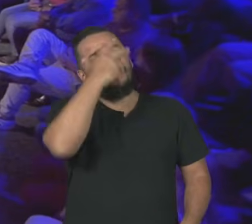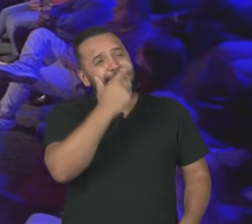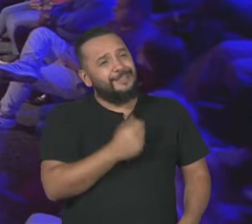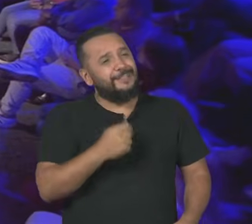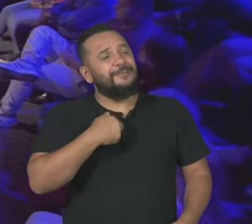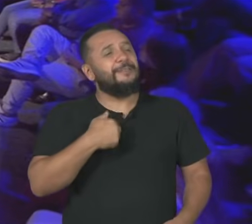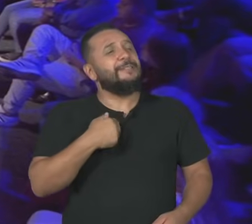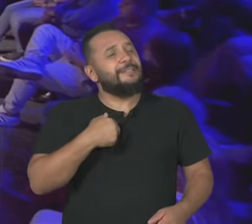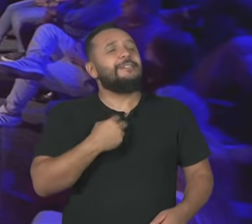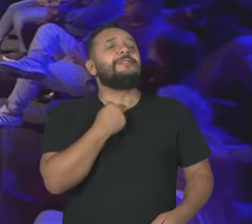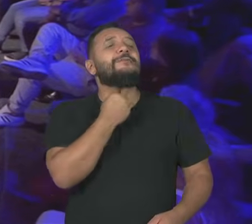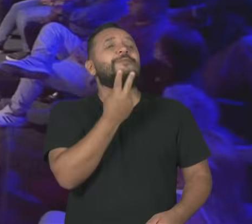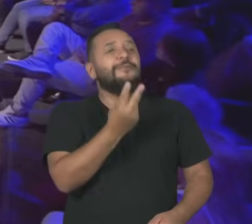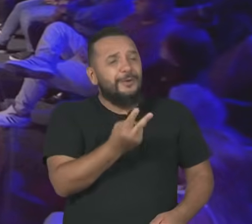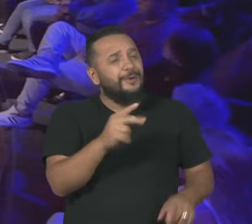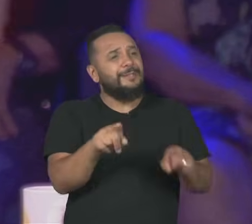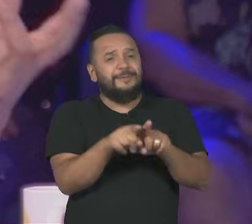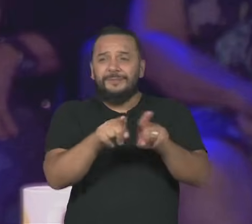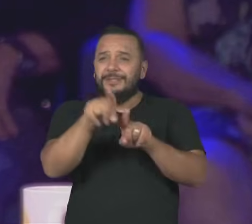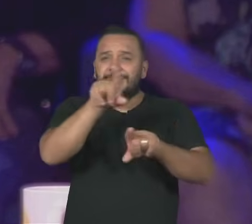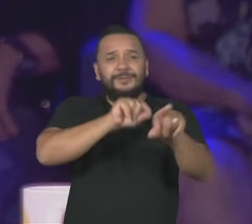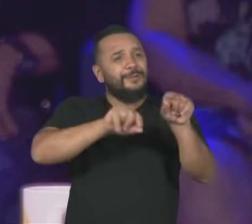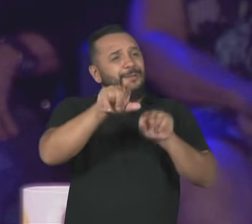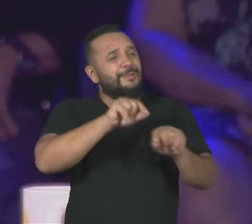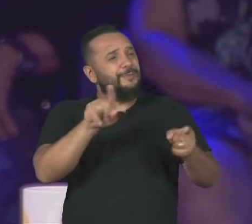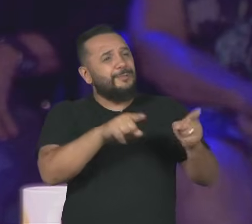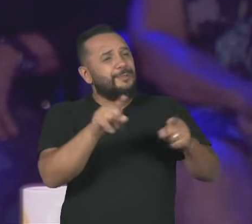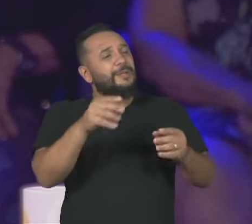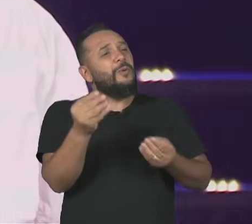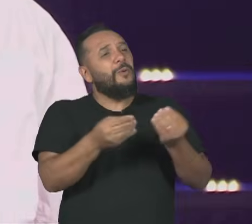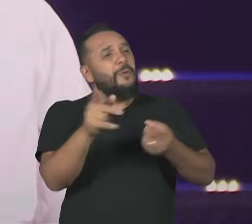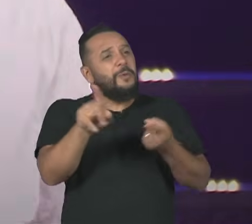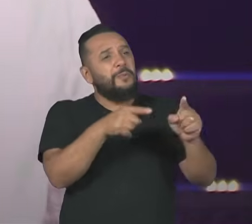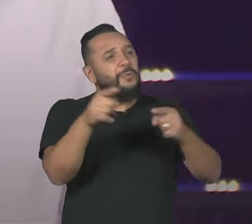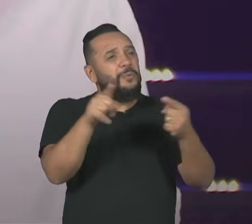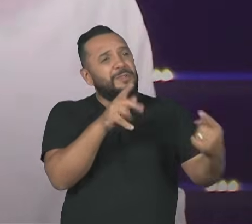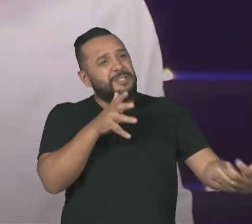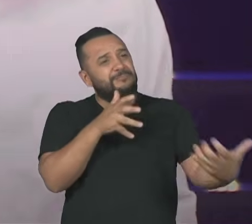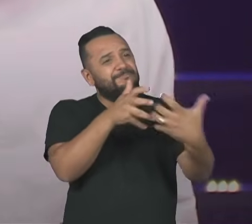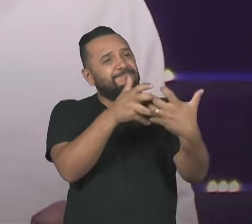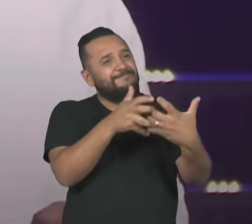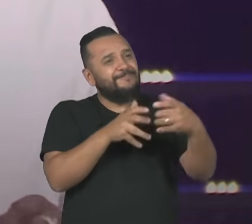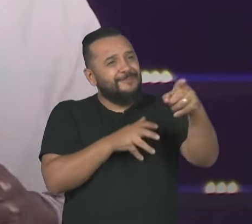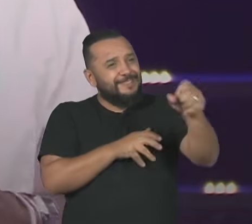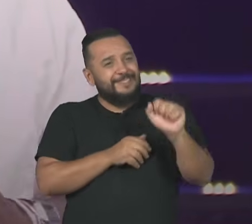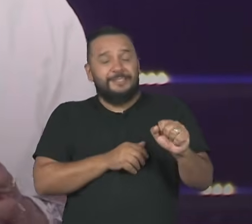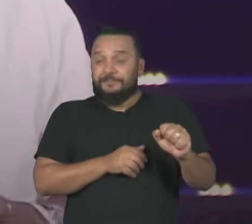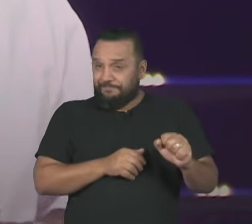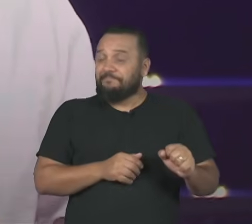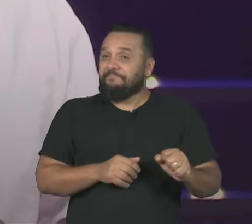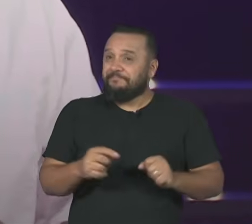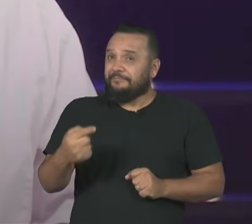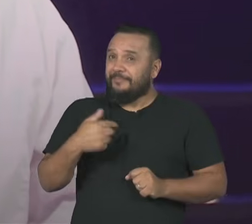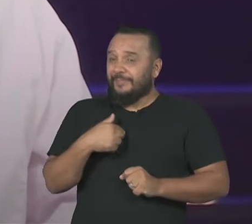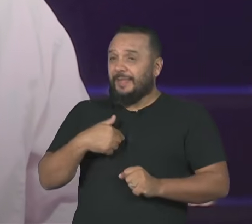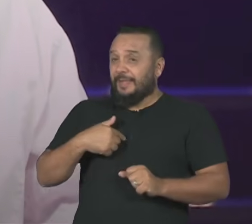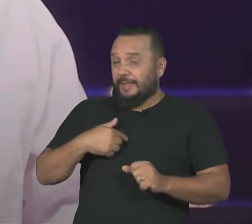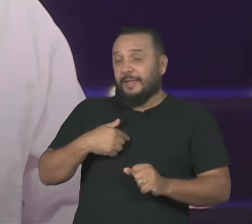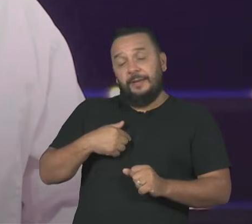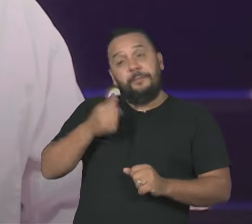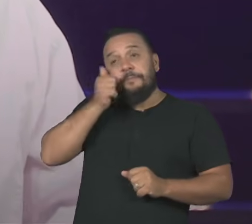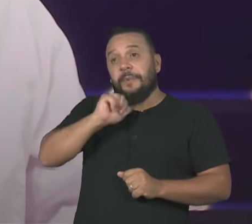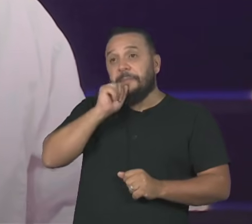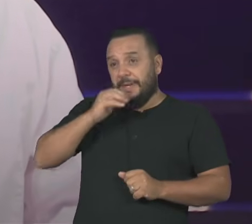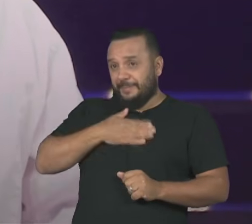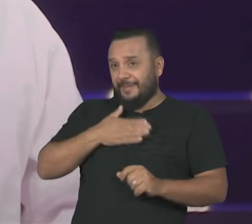com a voz, com a seleção musical. Como é que a música te descobriu? Cara, a música me descobriu talvez ainda na barriga da minha mãe,